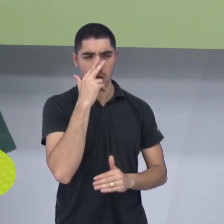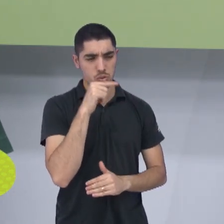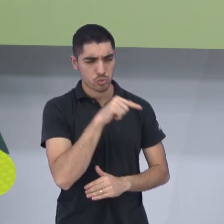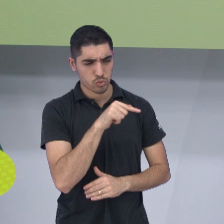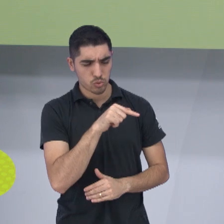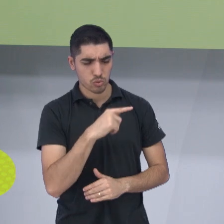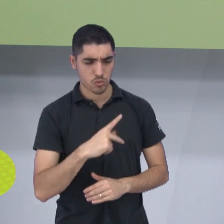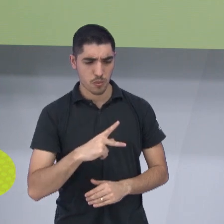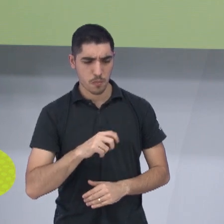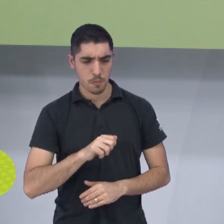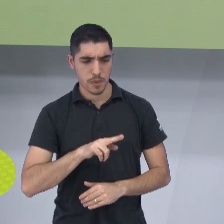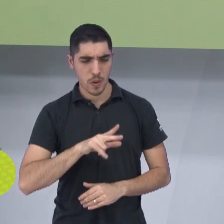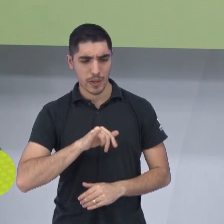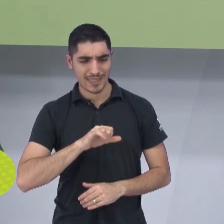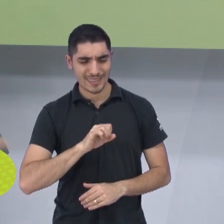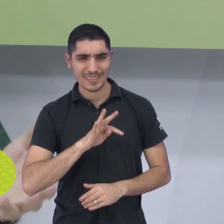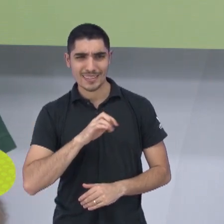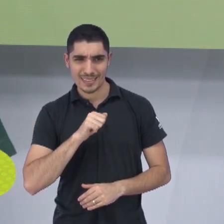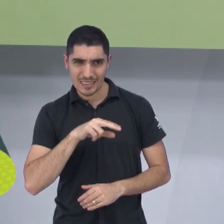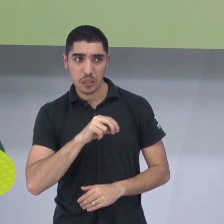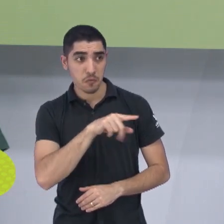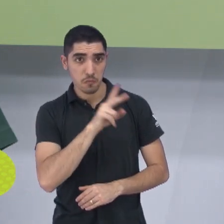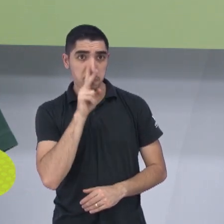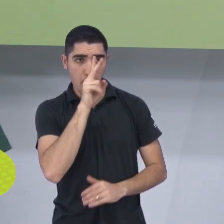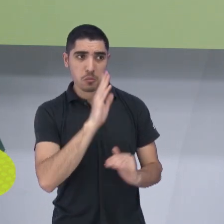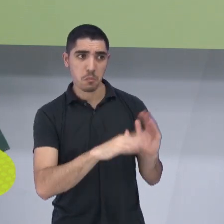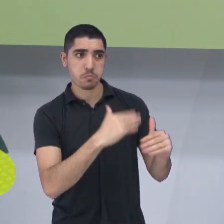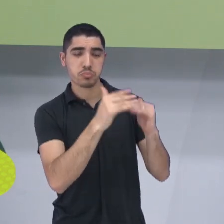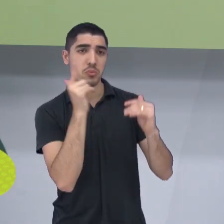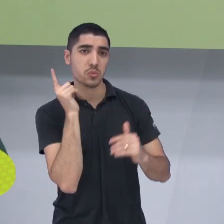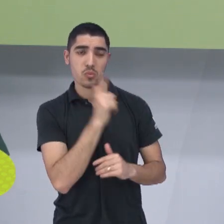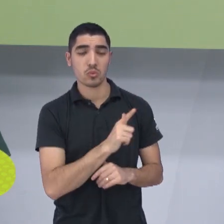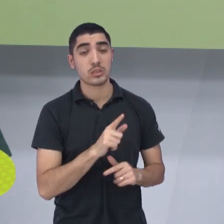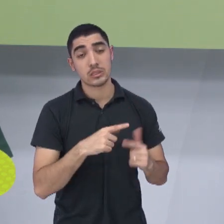lembro. Mas e tudo isso sem